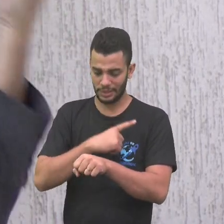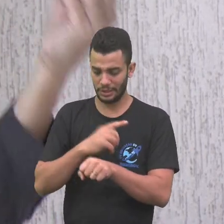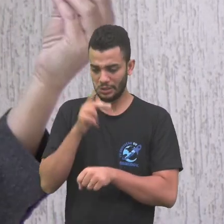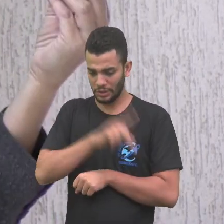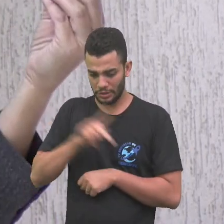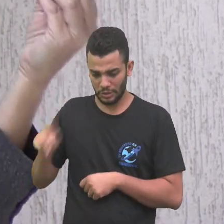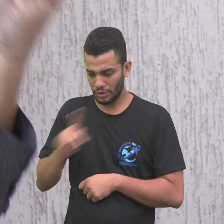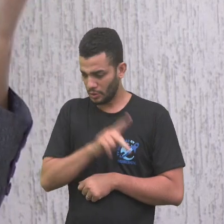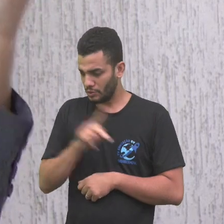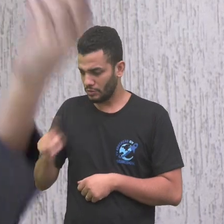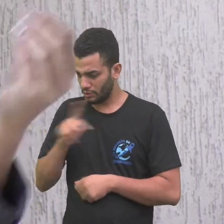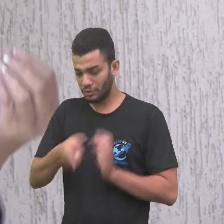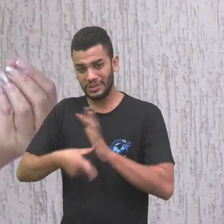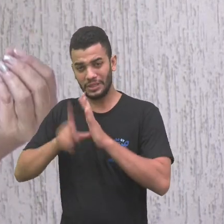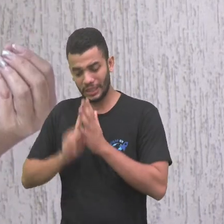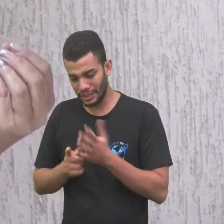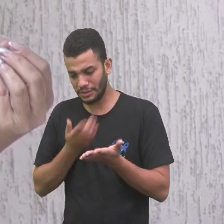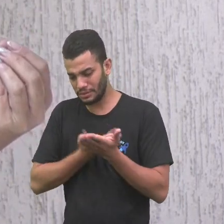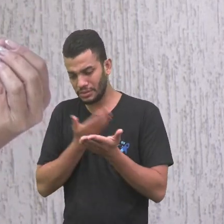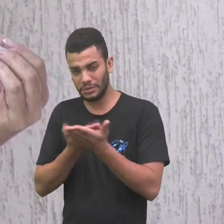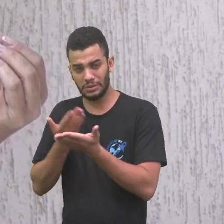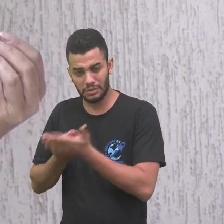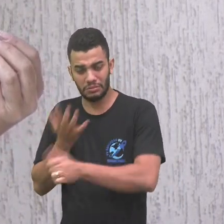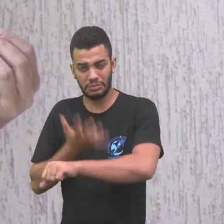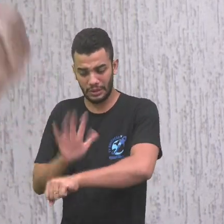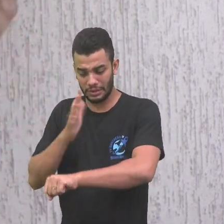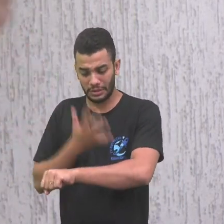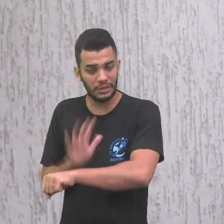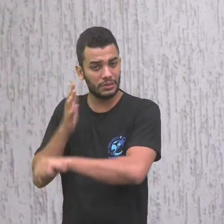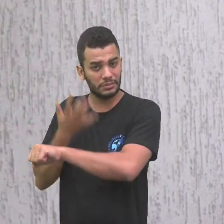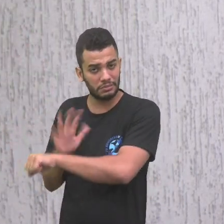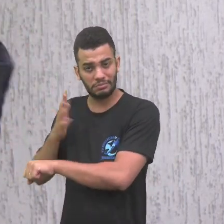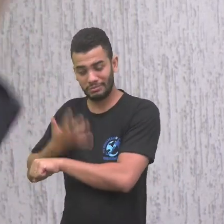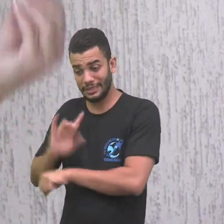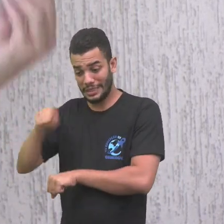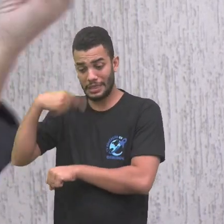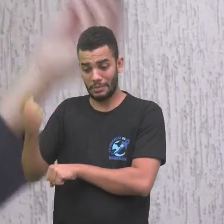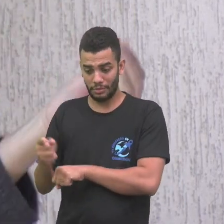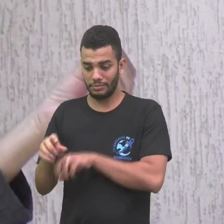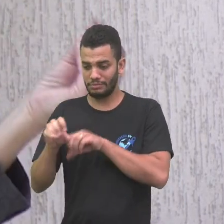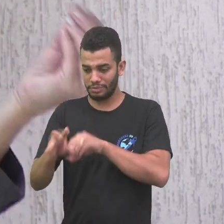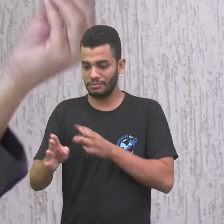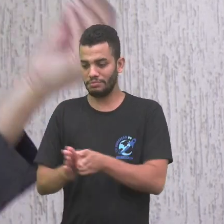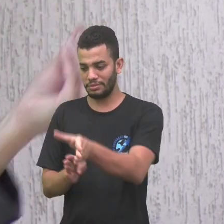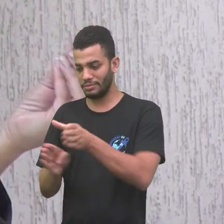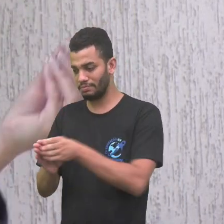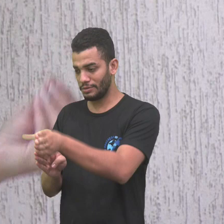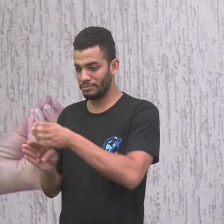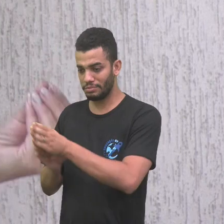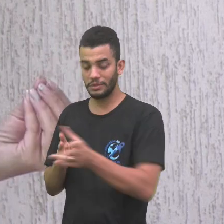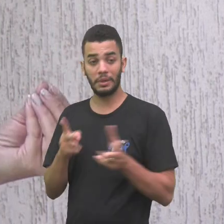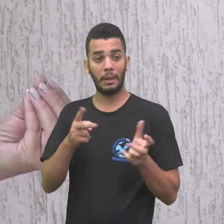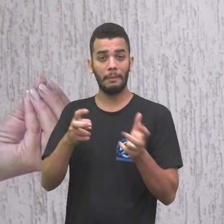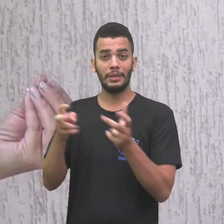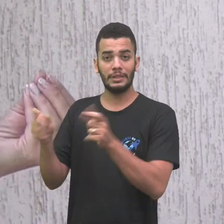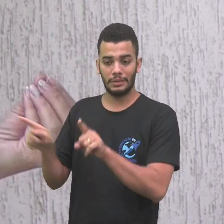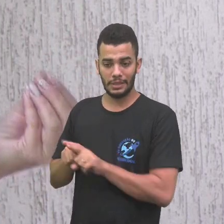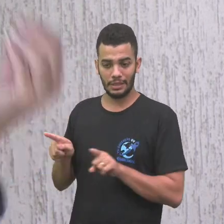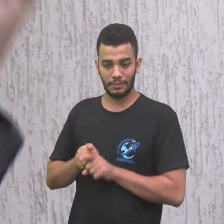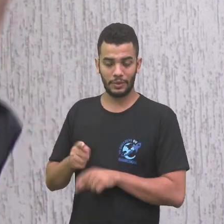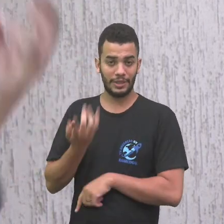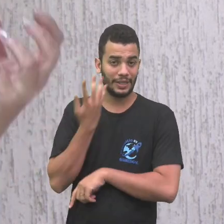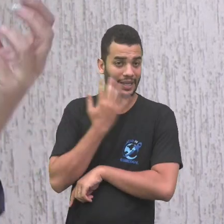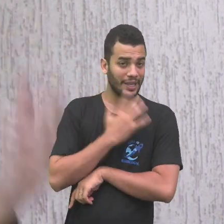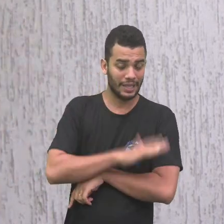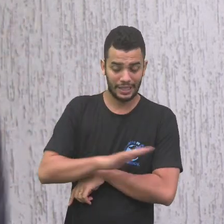o trabalho dos alunos. Eu consegui acompanhar algumas escolas. Eu consegui ver aluno do sexto ano ajudando aluno do Fundamental 1 a utilizar a mesa. Né?